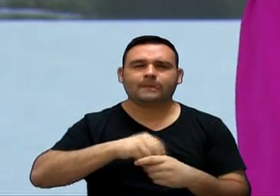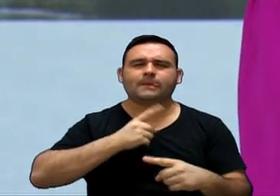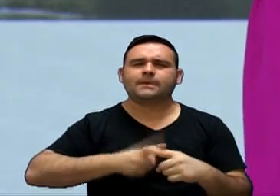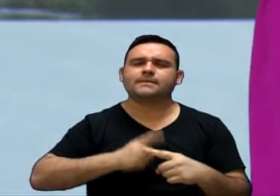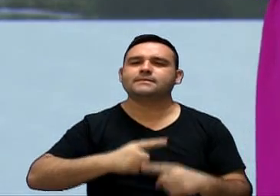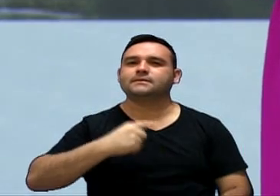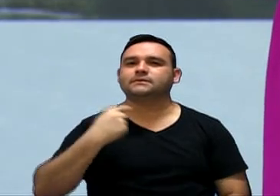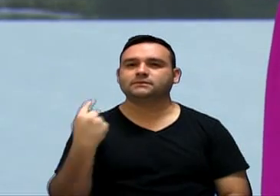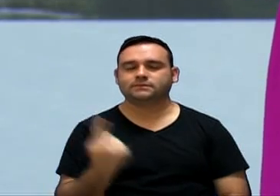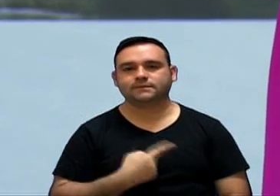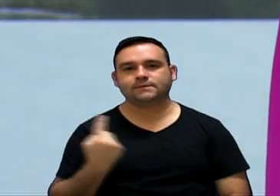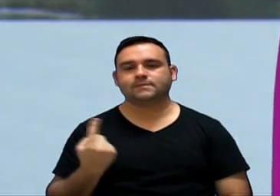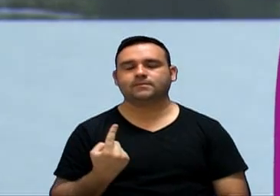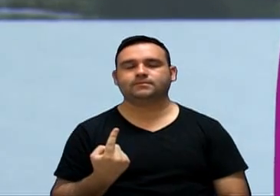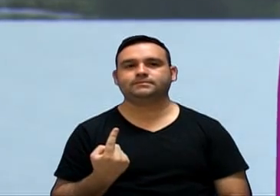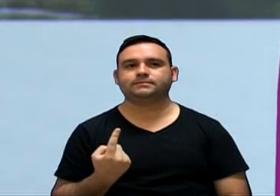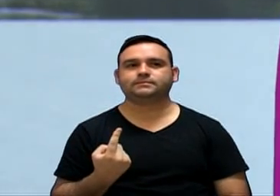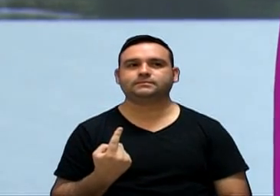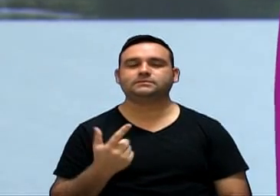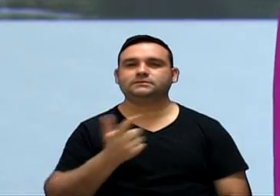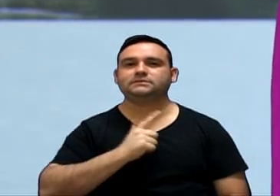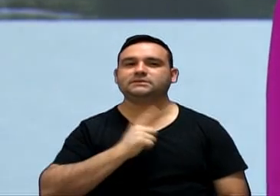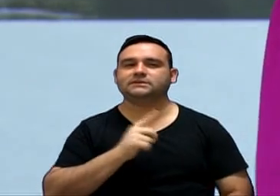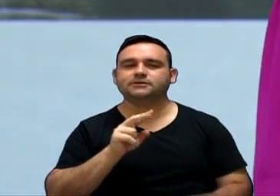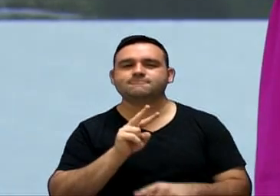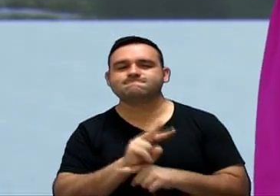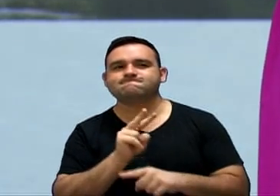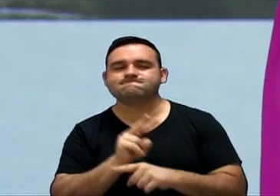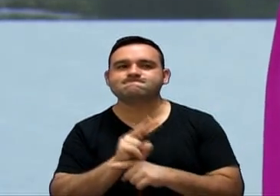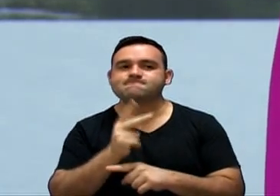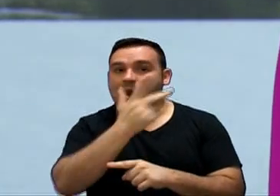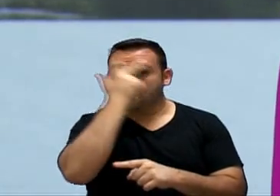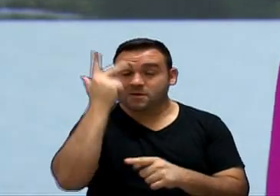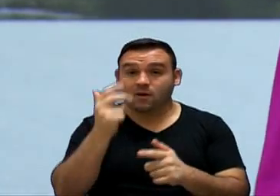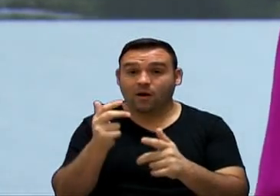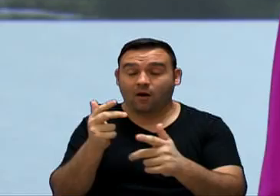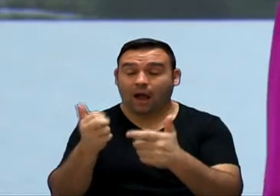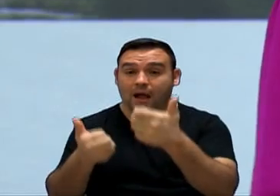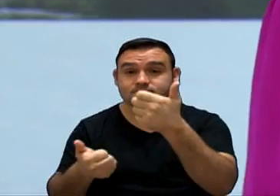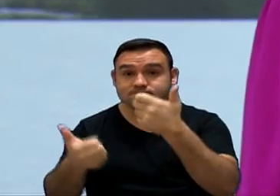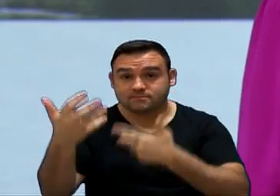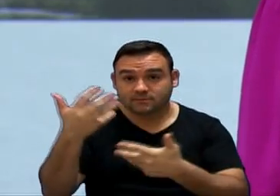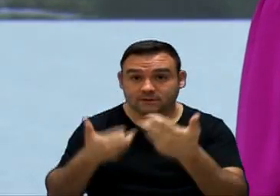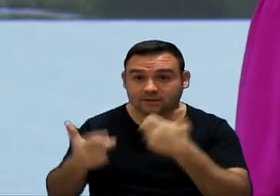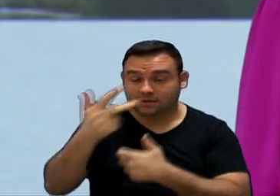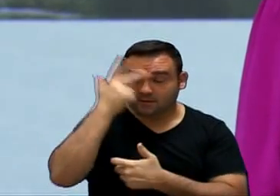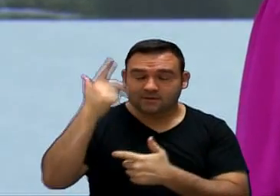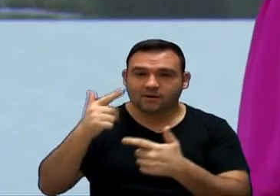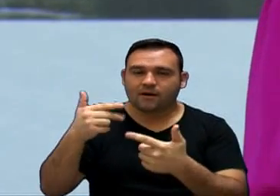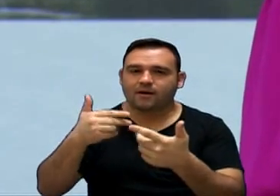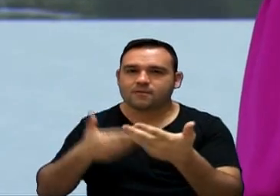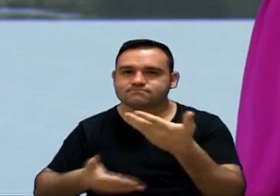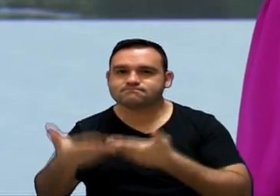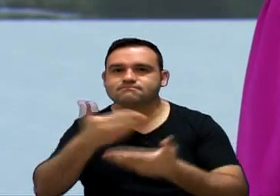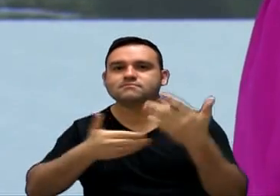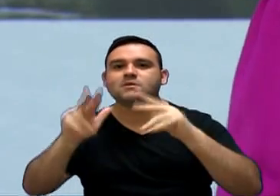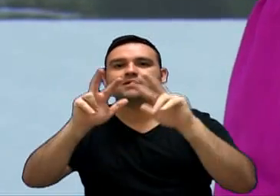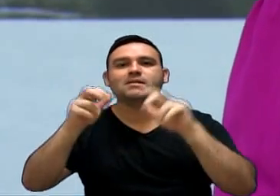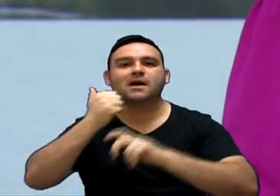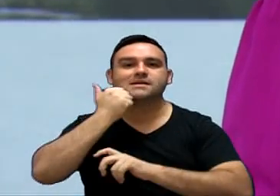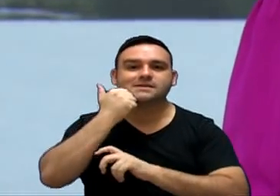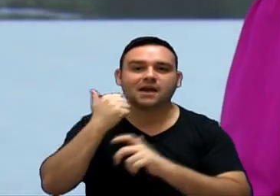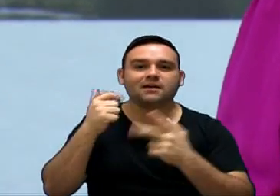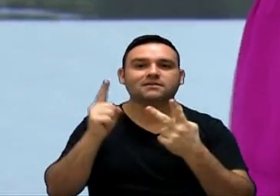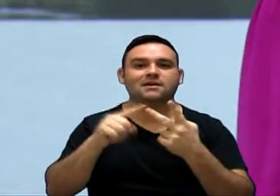onde a gente tem esse cuidado em ouvir, principalmente, quem está envolvido com a questão da ciência